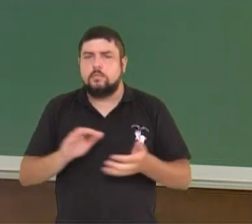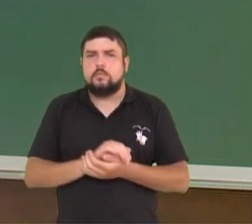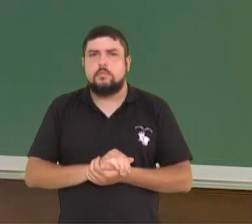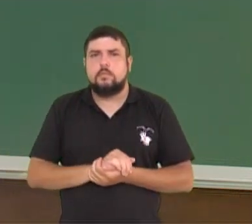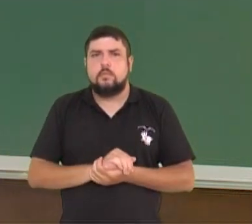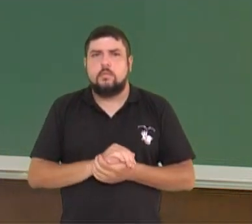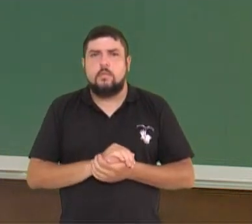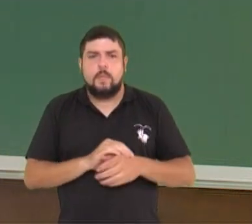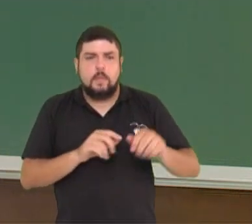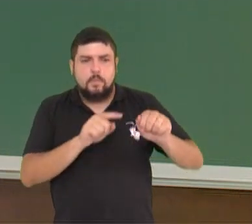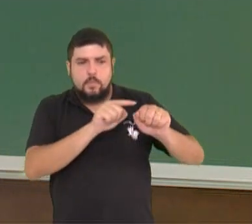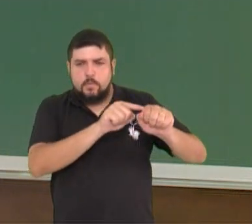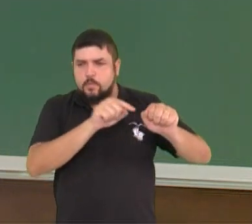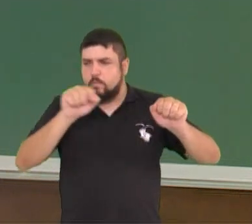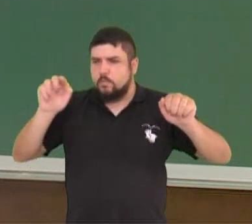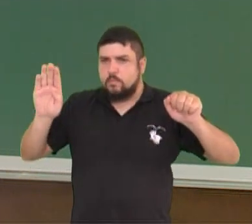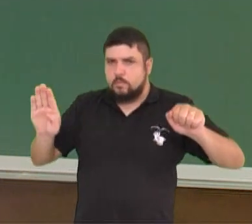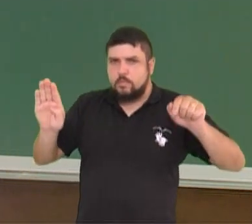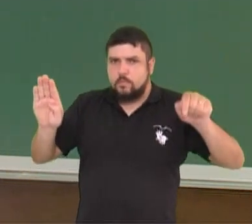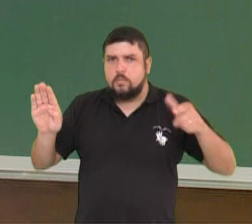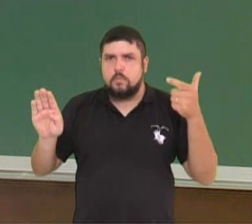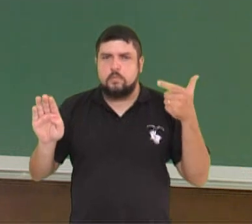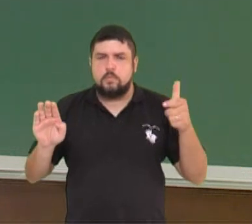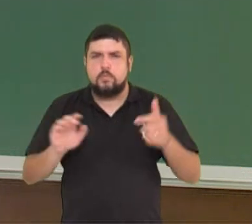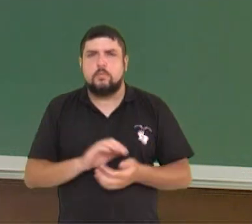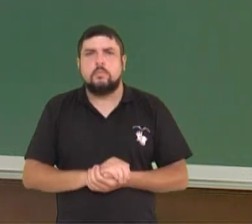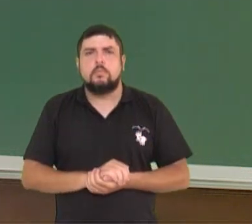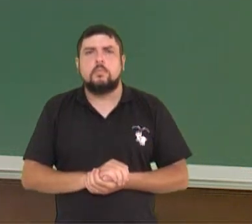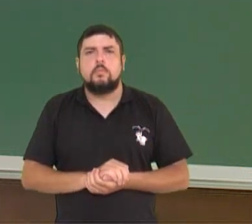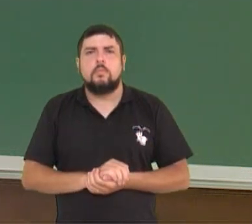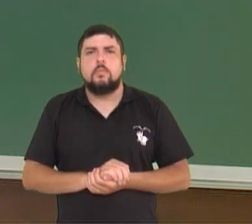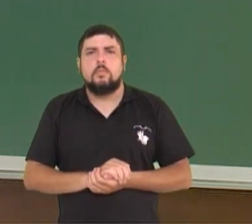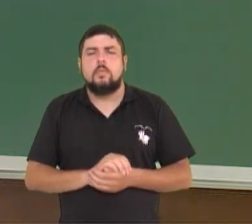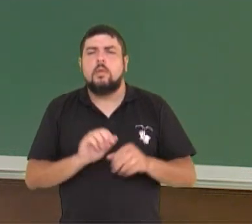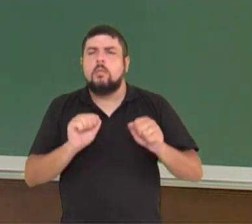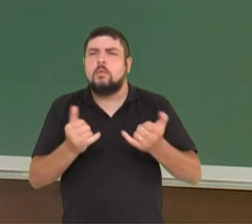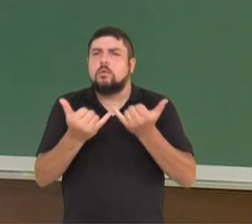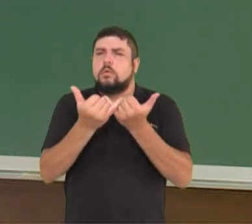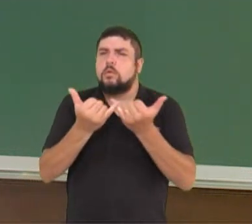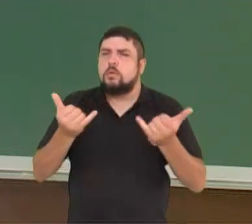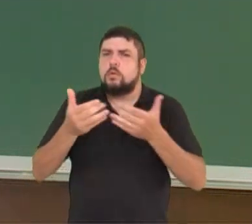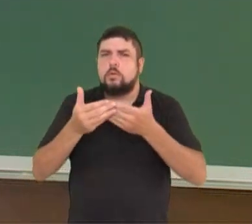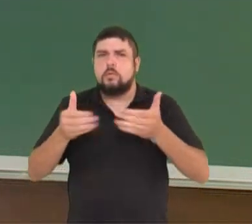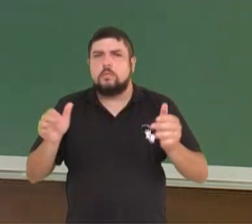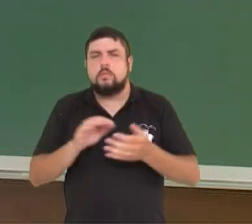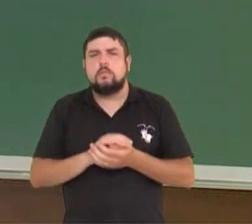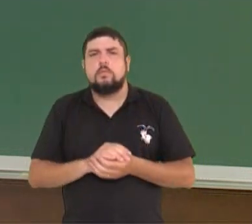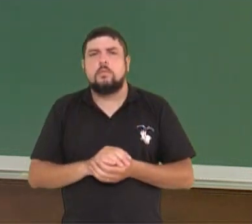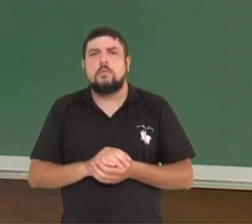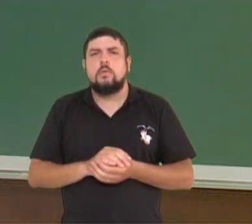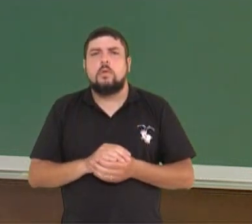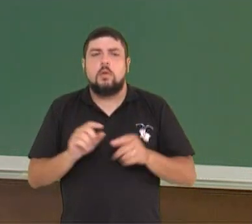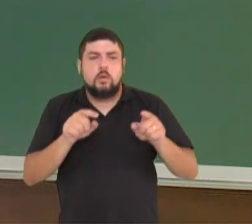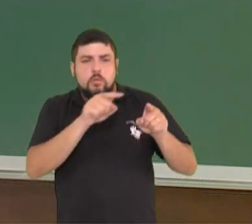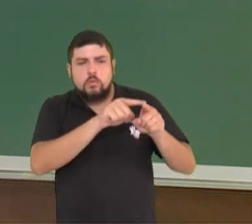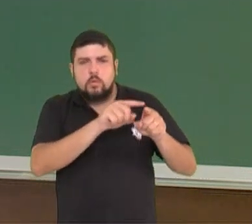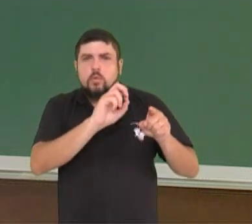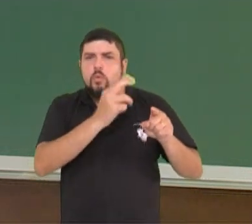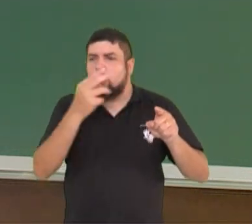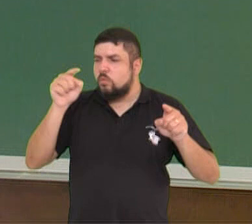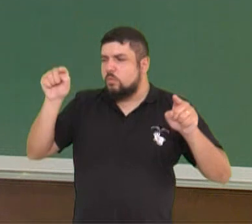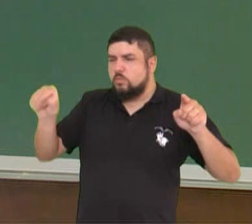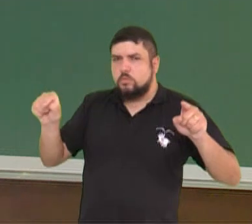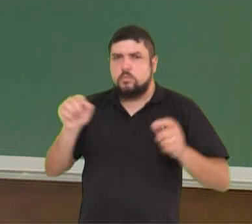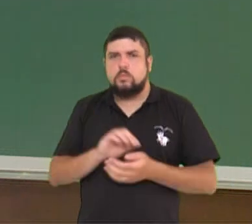não inclui os dois extremos. Pode ser um intervalo ainda semi-aberto, ou seja, que vai incluir apenas um dos dois